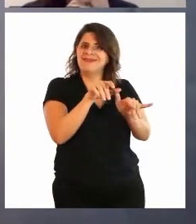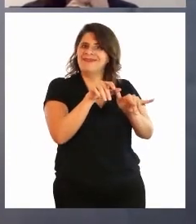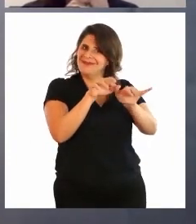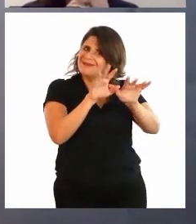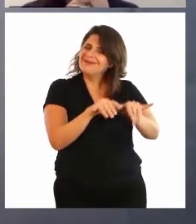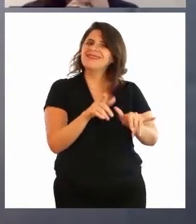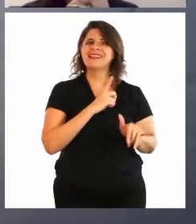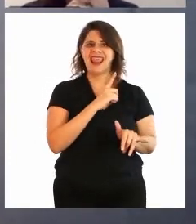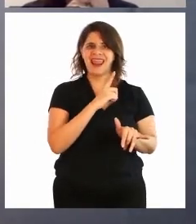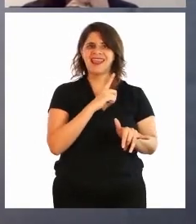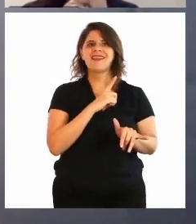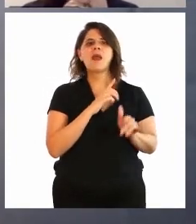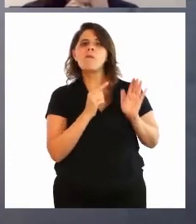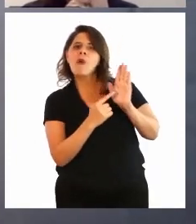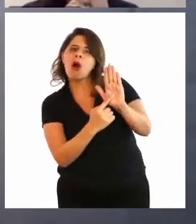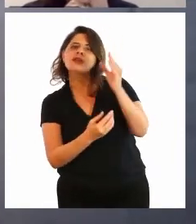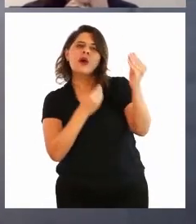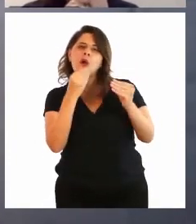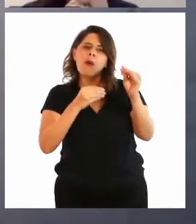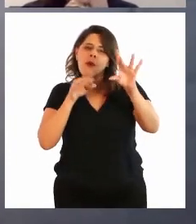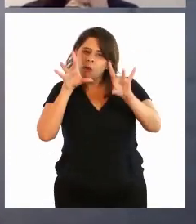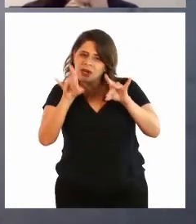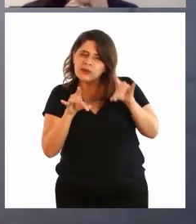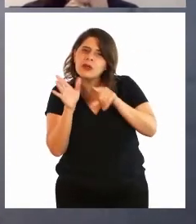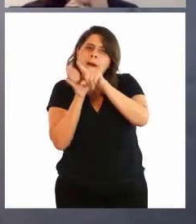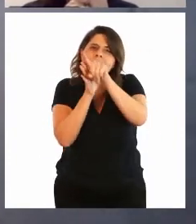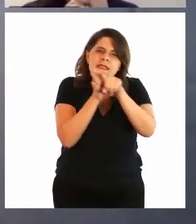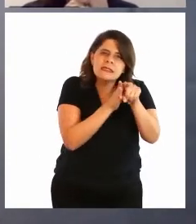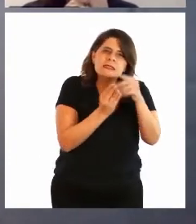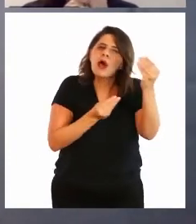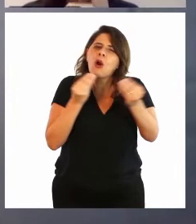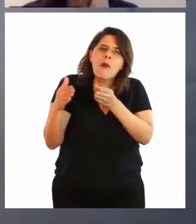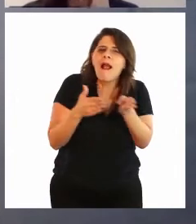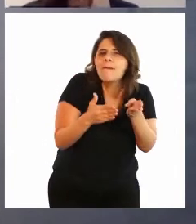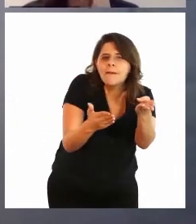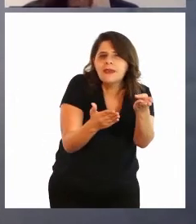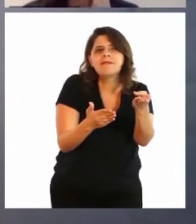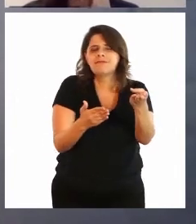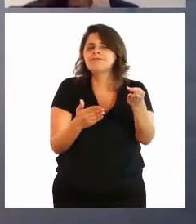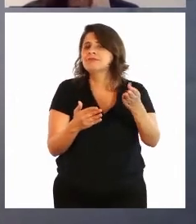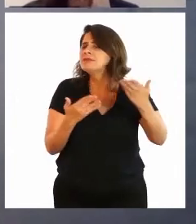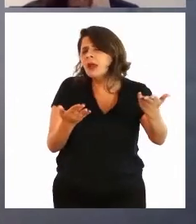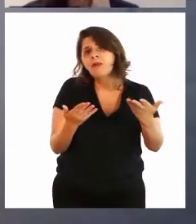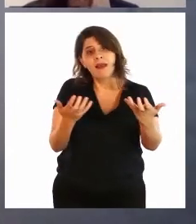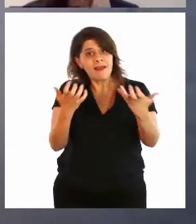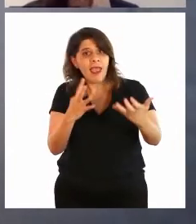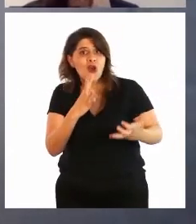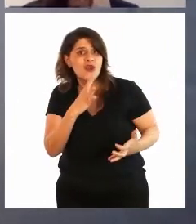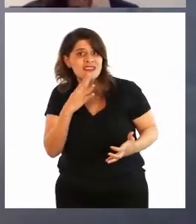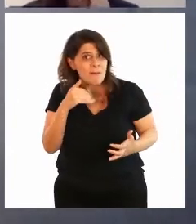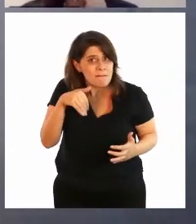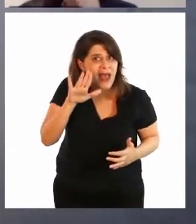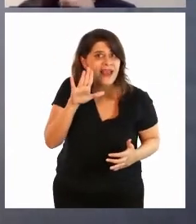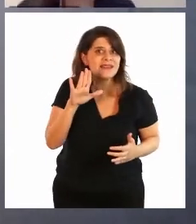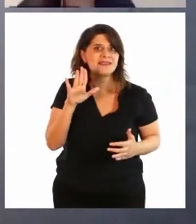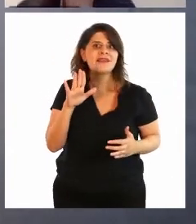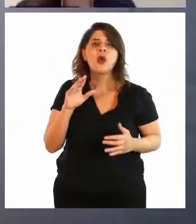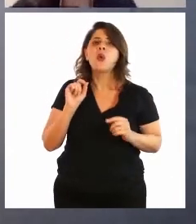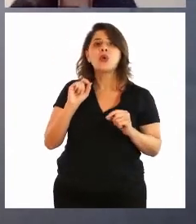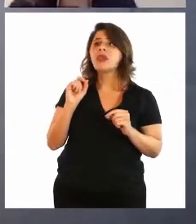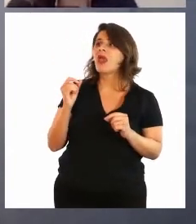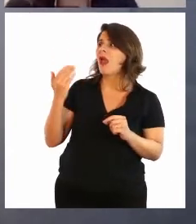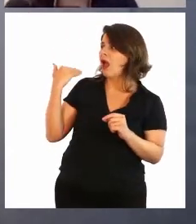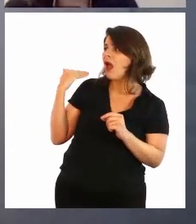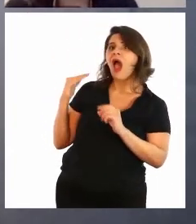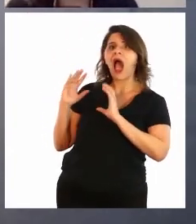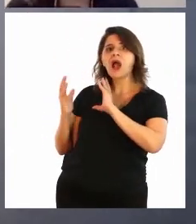sua pesquisa curatorial. Enfim, para saber um pouco mais sobre tudo isso que já vinha acontecendo e que vai acontecer, é só seguir